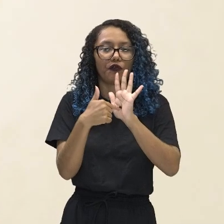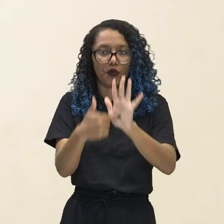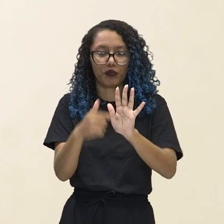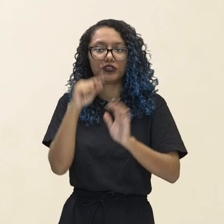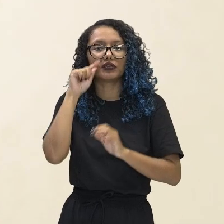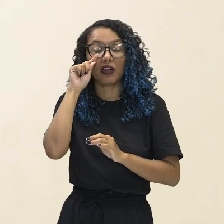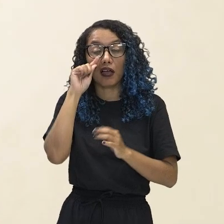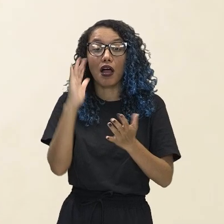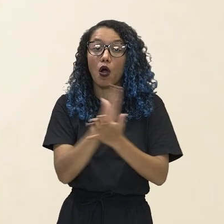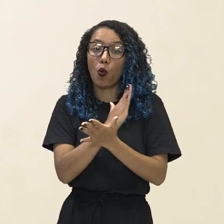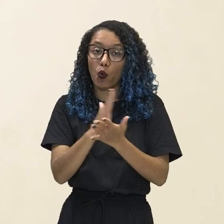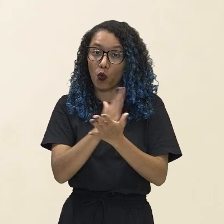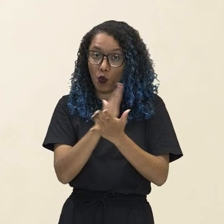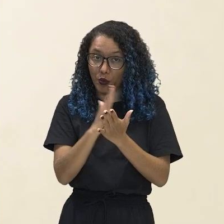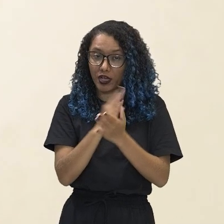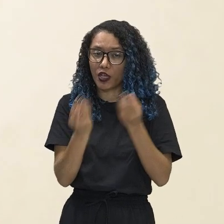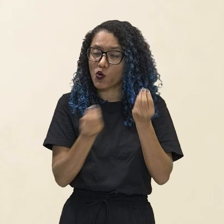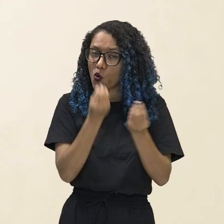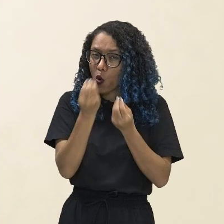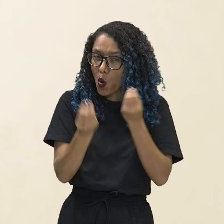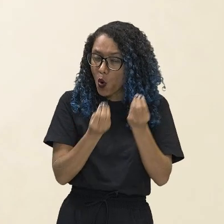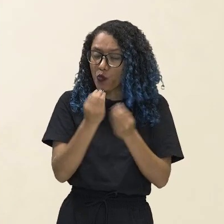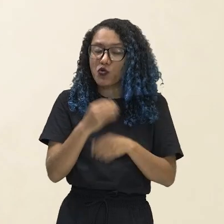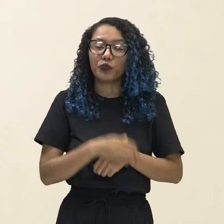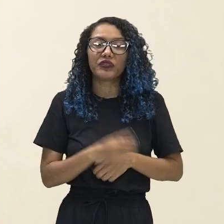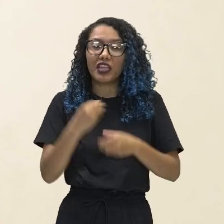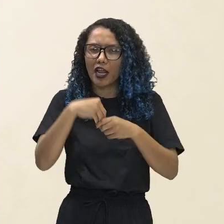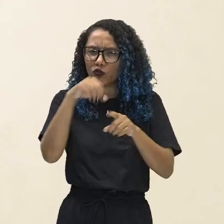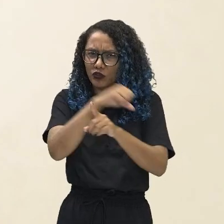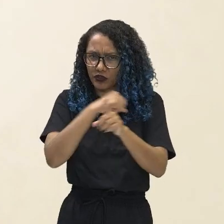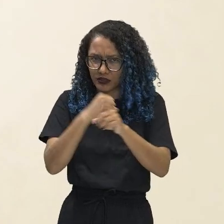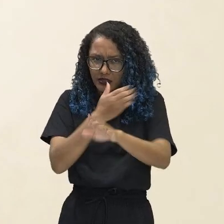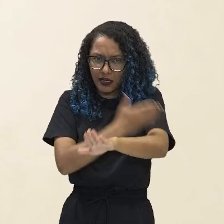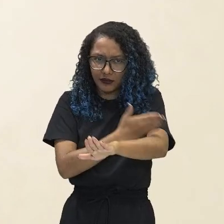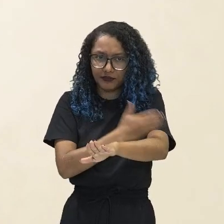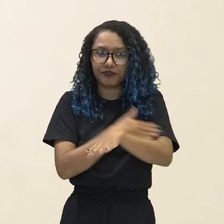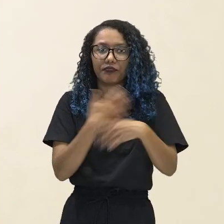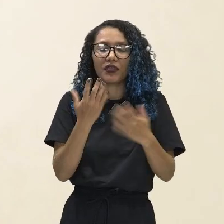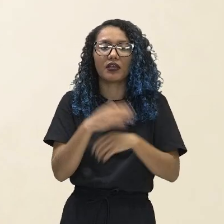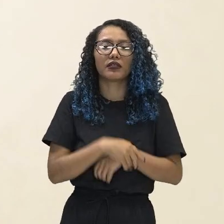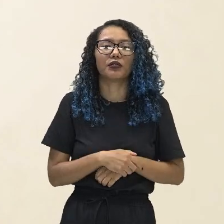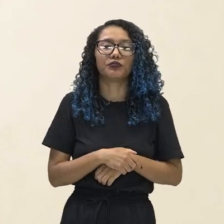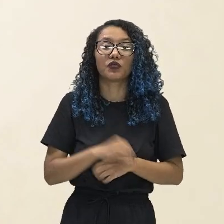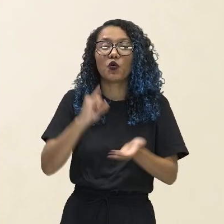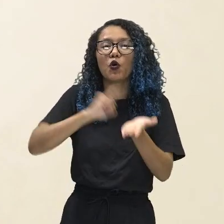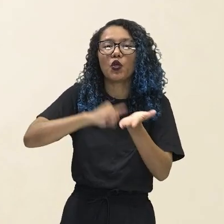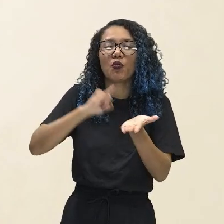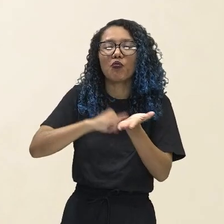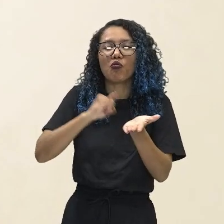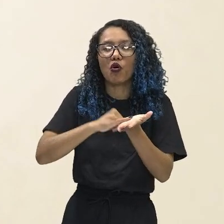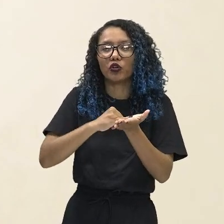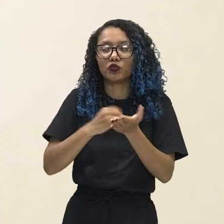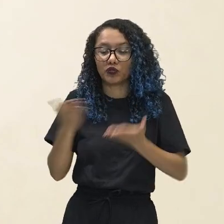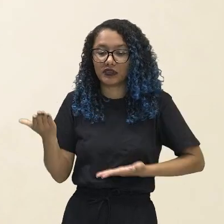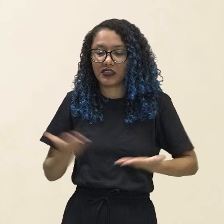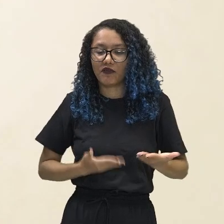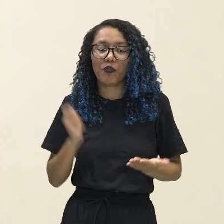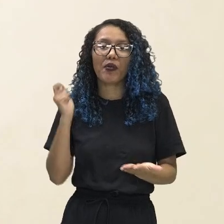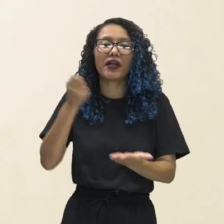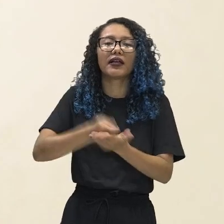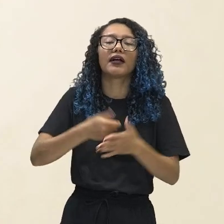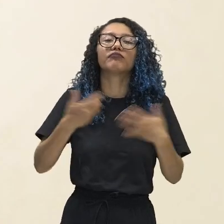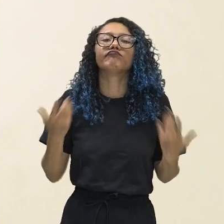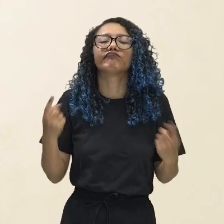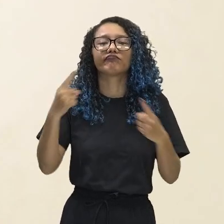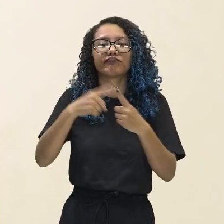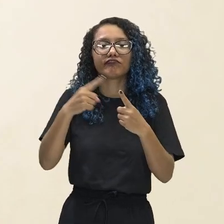e qual a aplicação dela na sociedade medieval. Os principais tributos pagos pelos servos eram: primeiro,